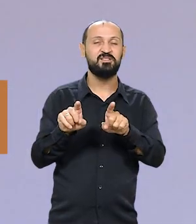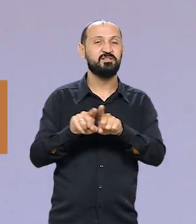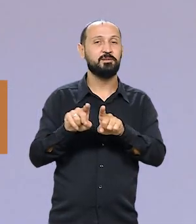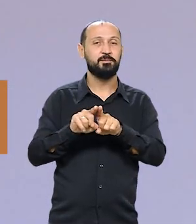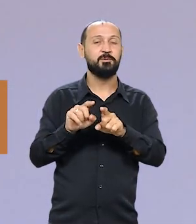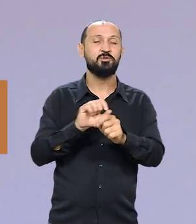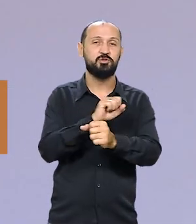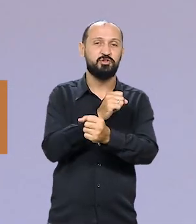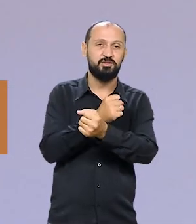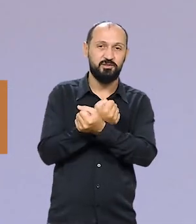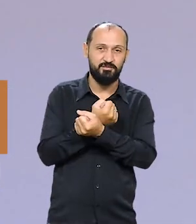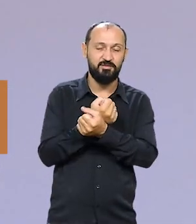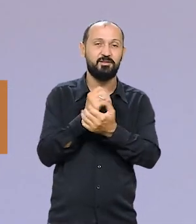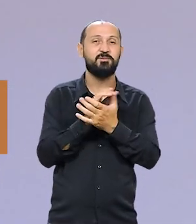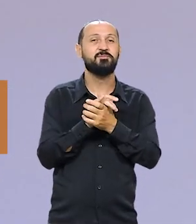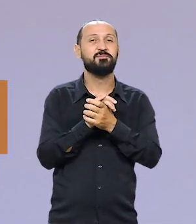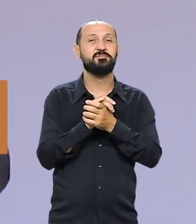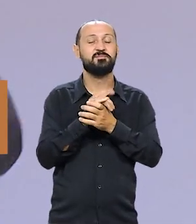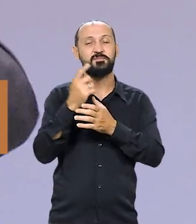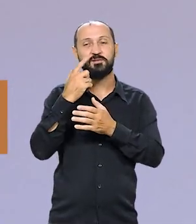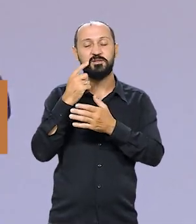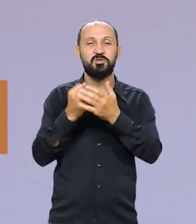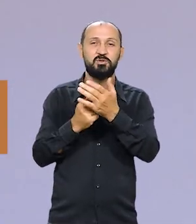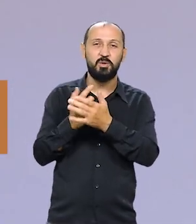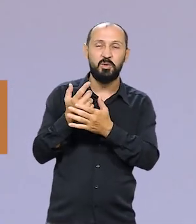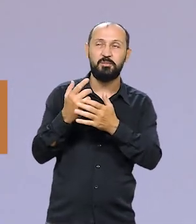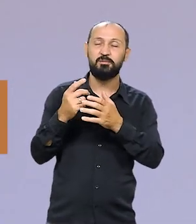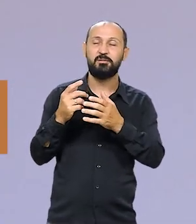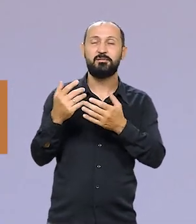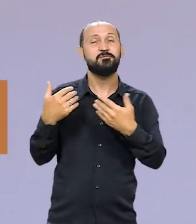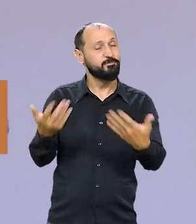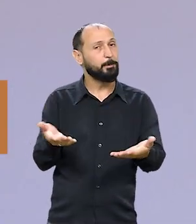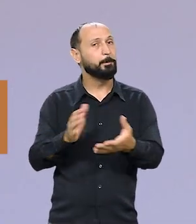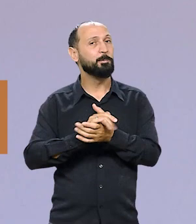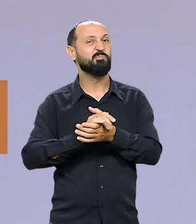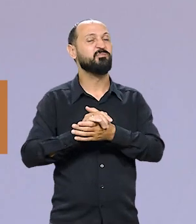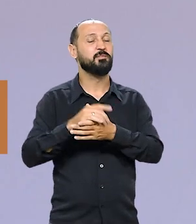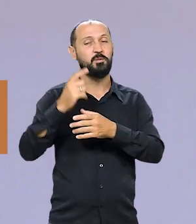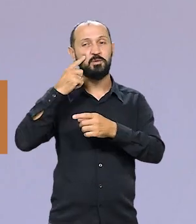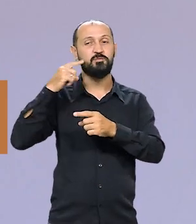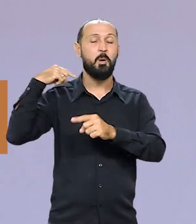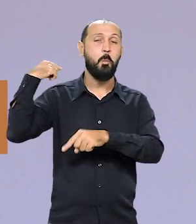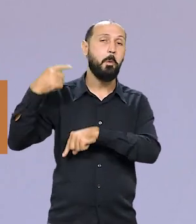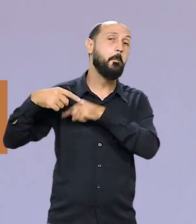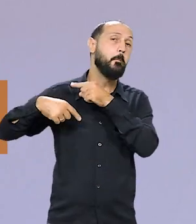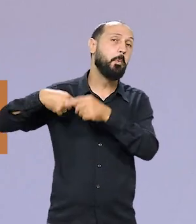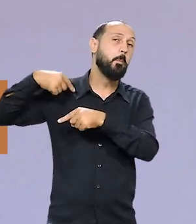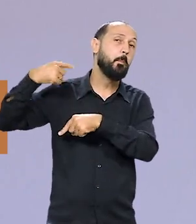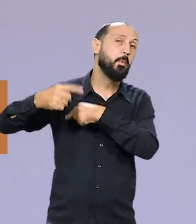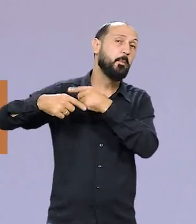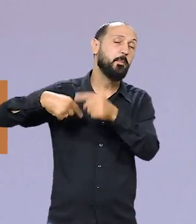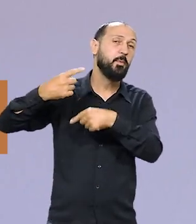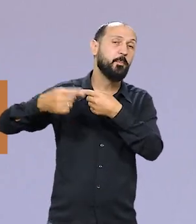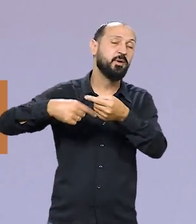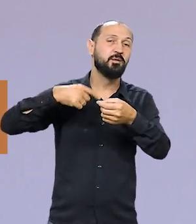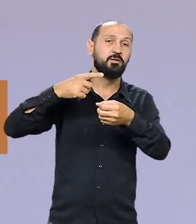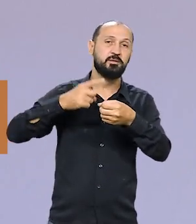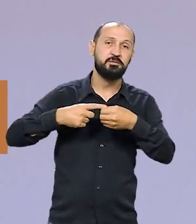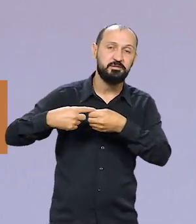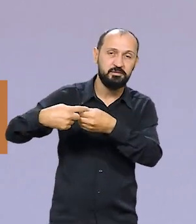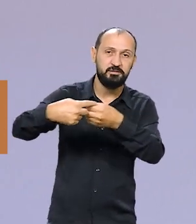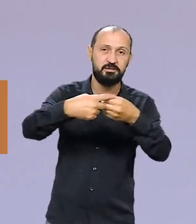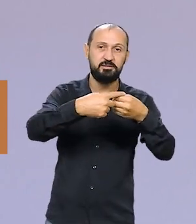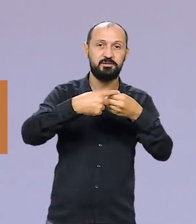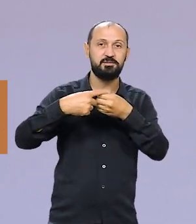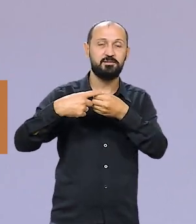forma de escravidão, né? Da compra, justamente, né? Então, essas heranças vão fazer com que as cidades